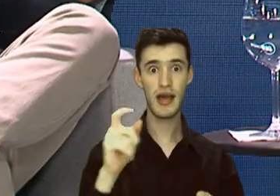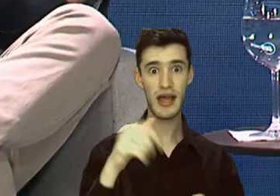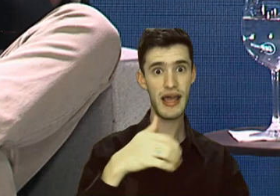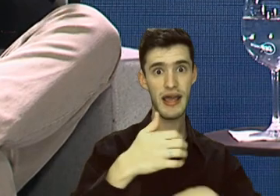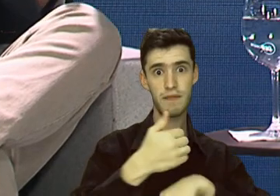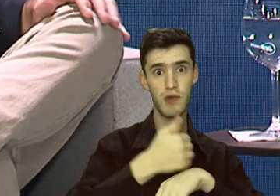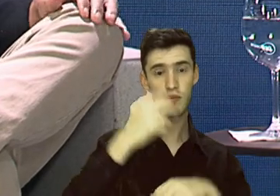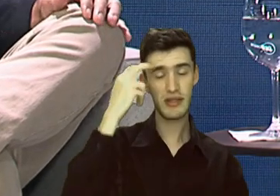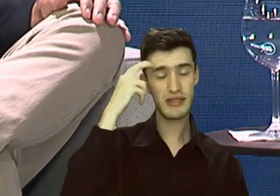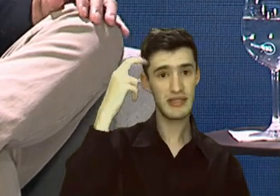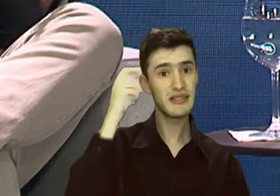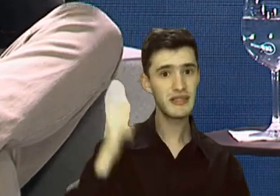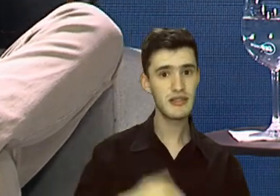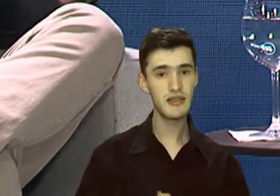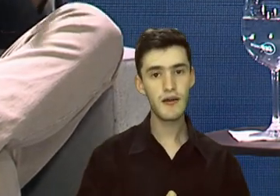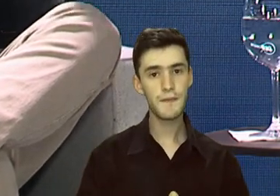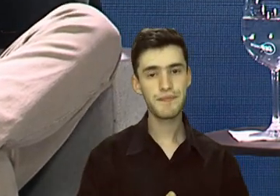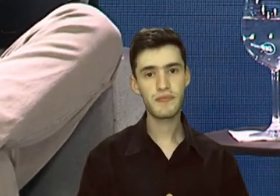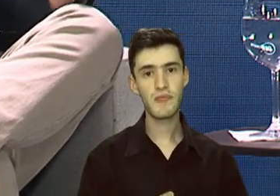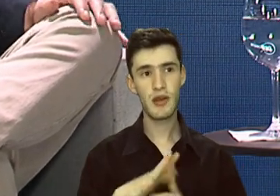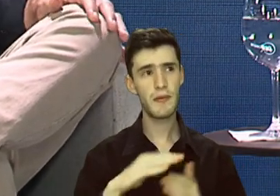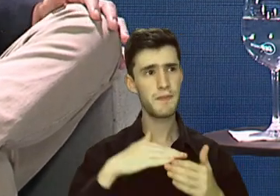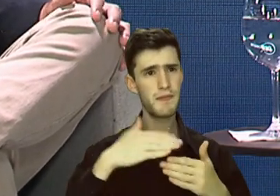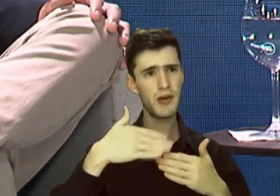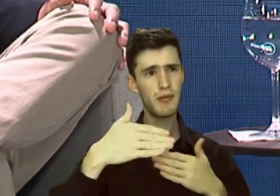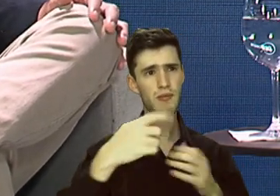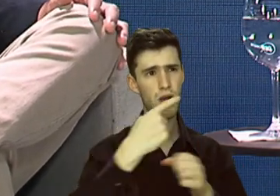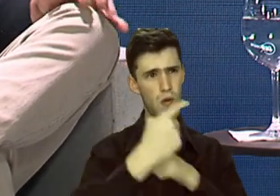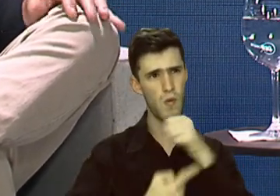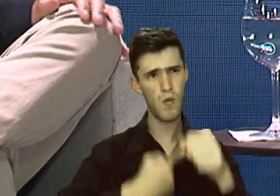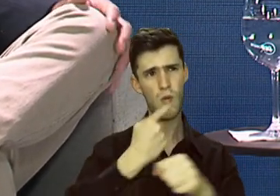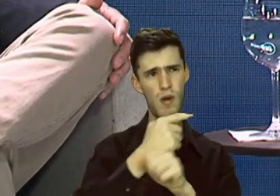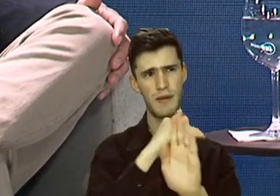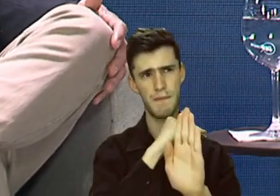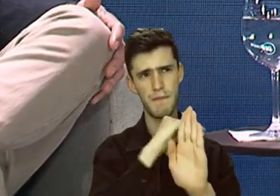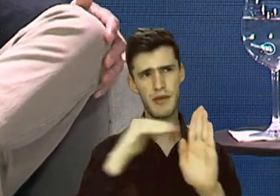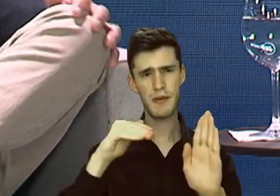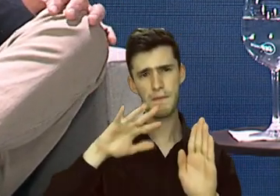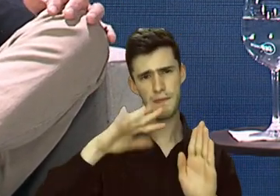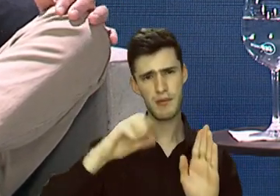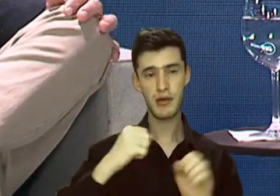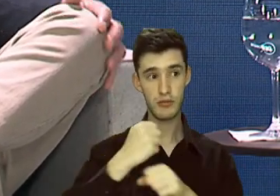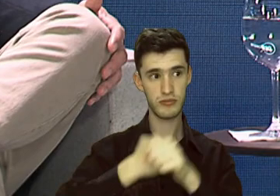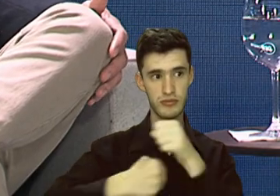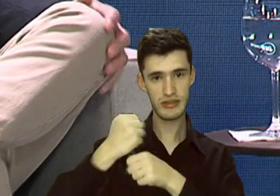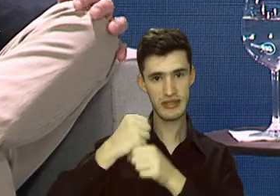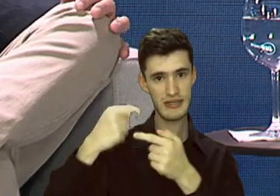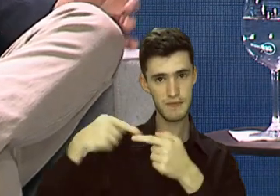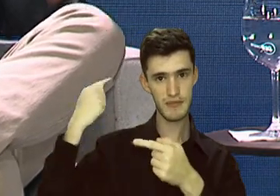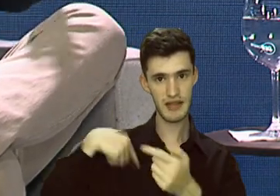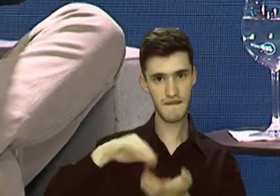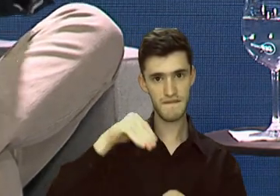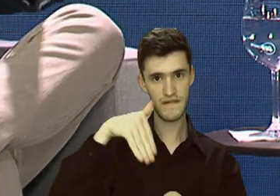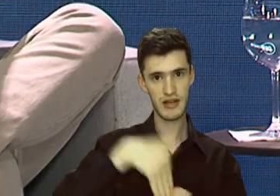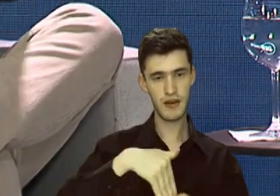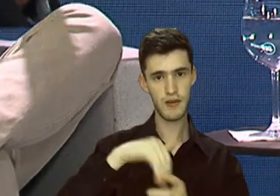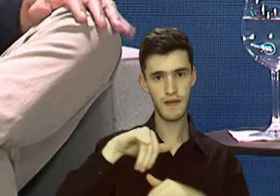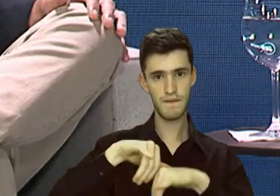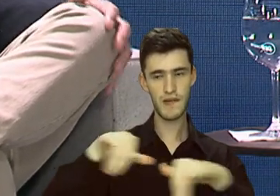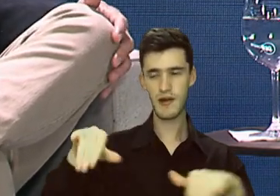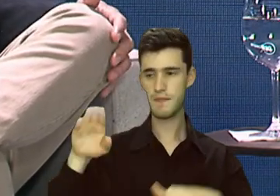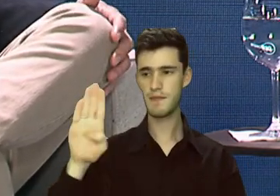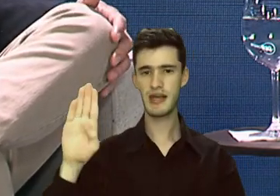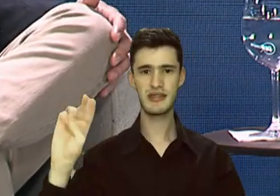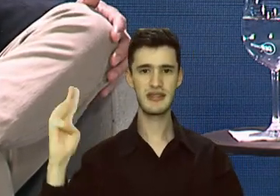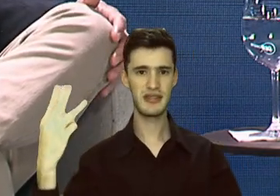depois de um ano e meio de muita negociação a gente anunciou né No final do ano passado a transação de êxito aí com a B3 que ainda tá pendente